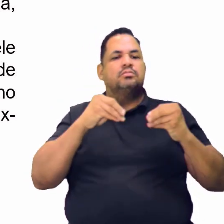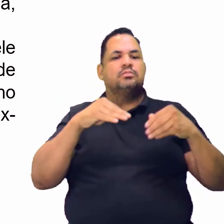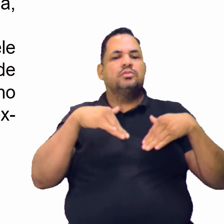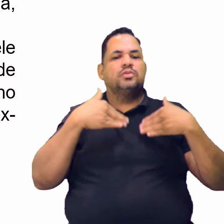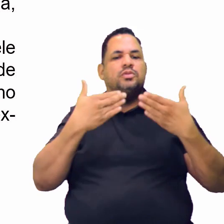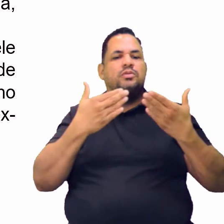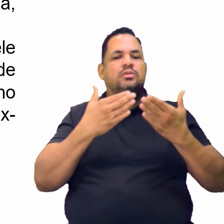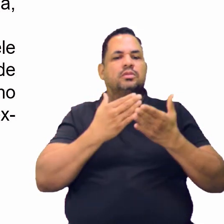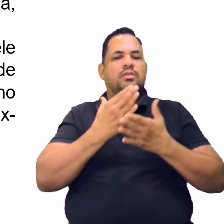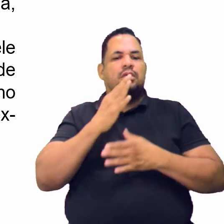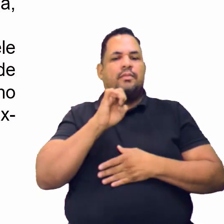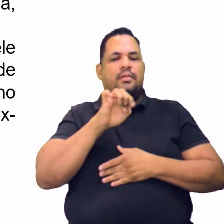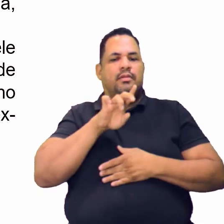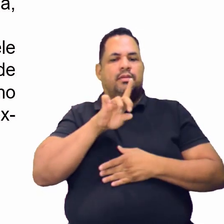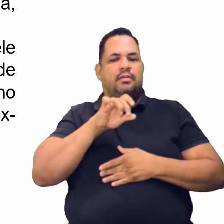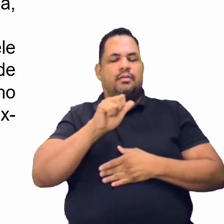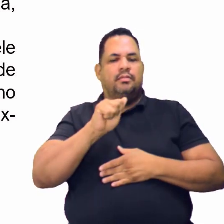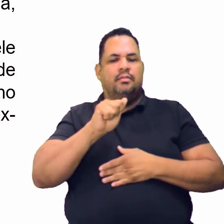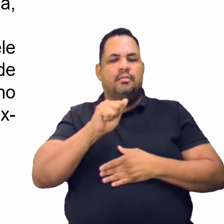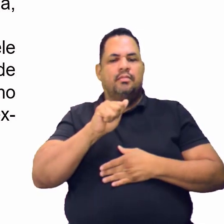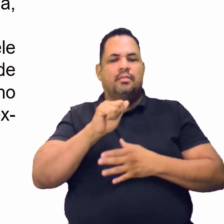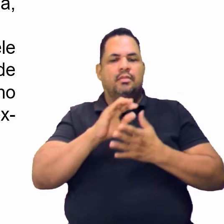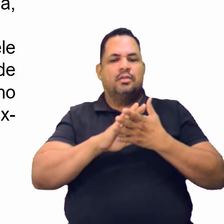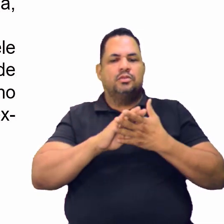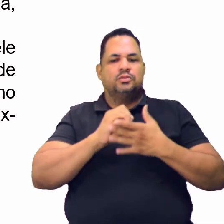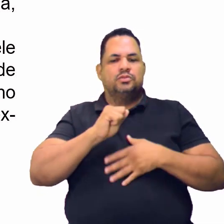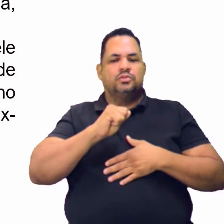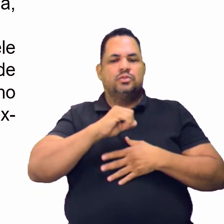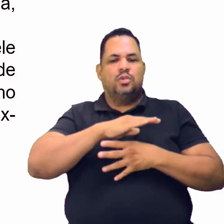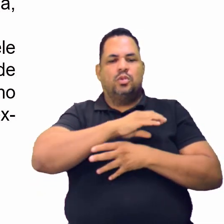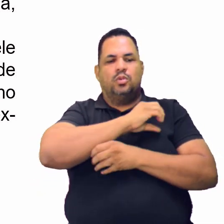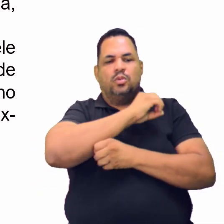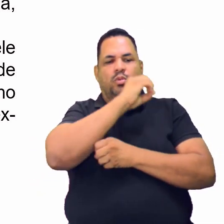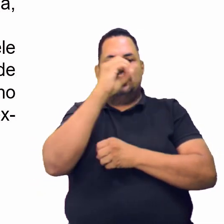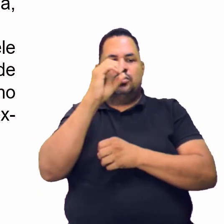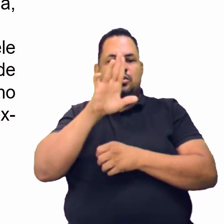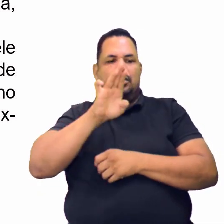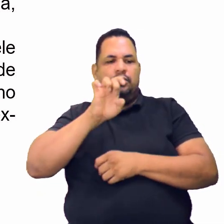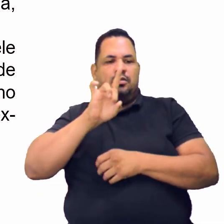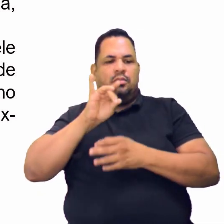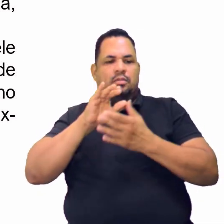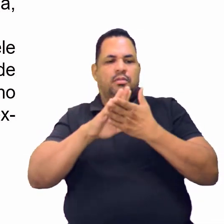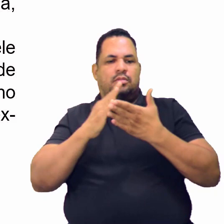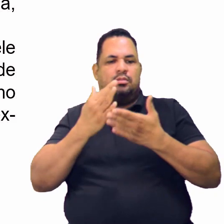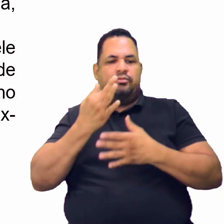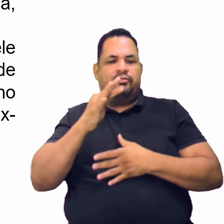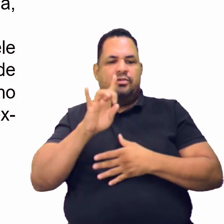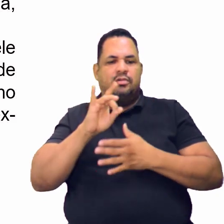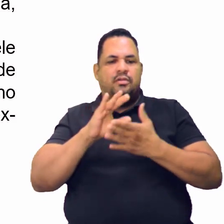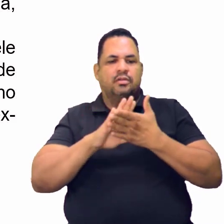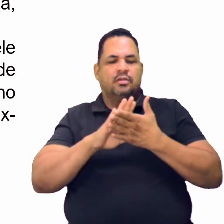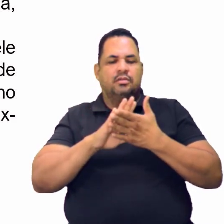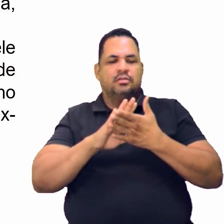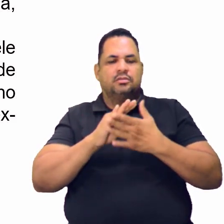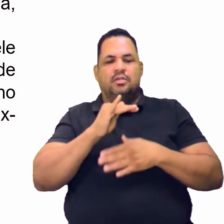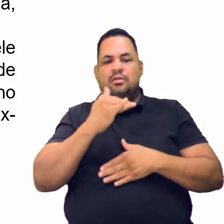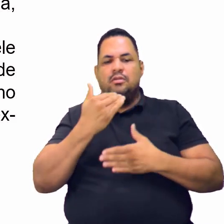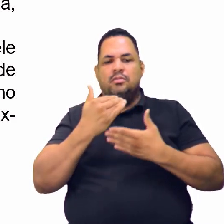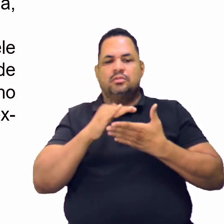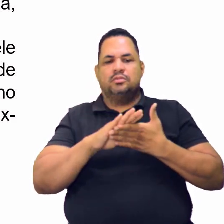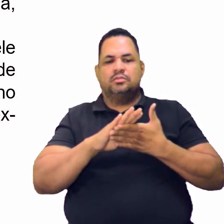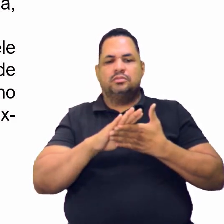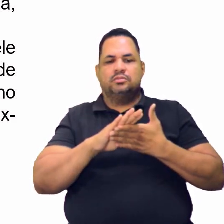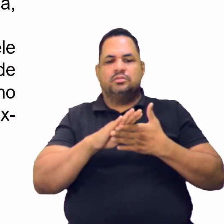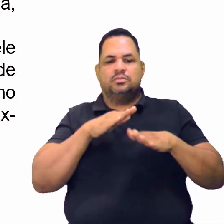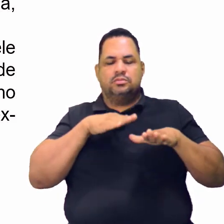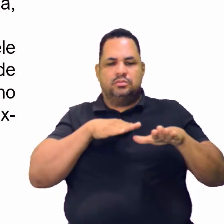momento de uma carraspana de pôr do sol no Leblon. E seu féretro ostentava